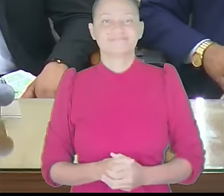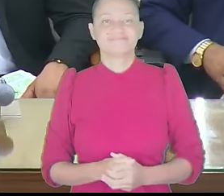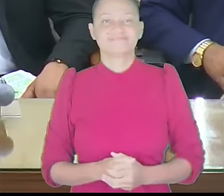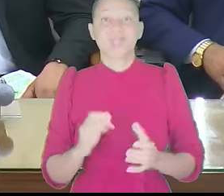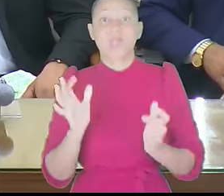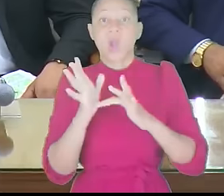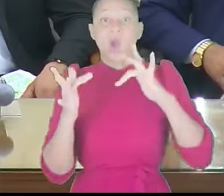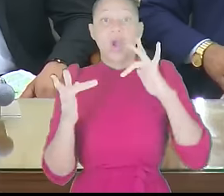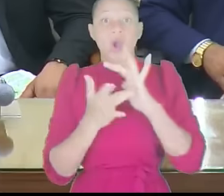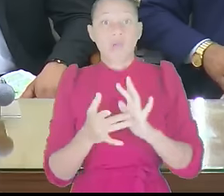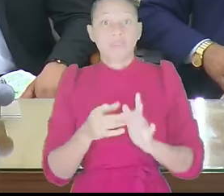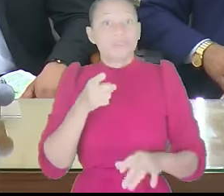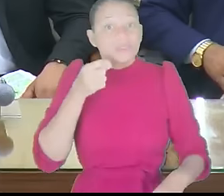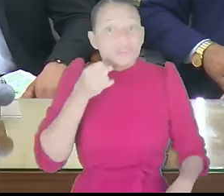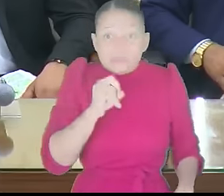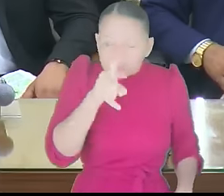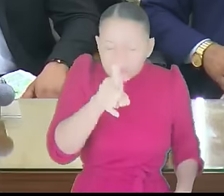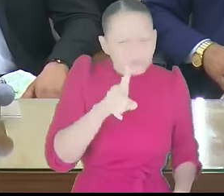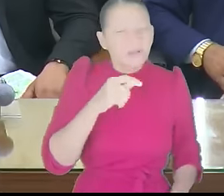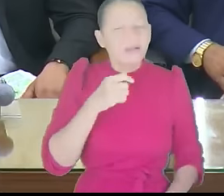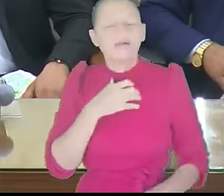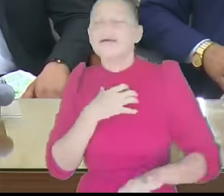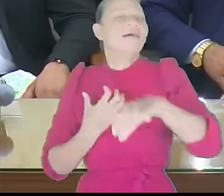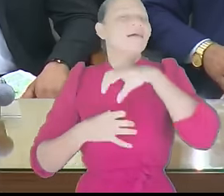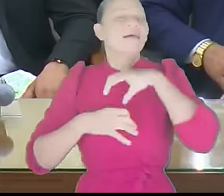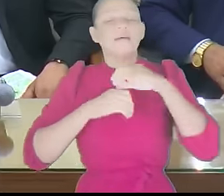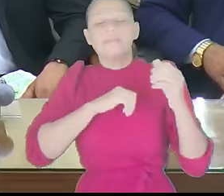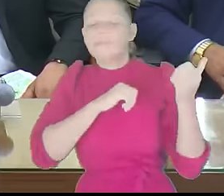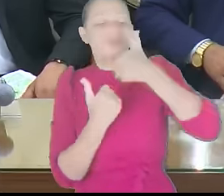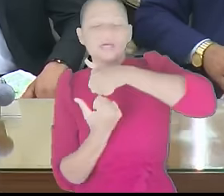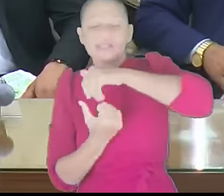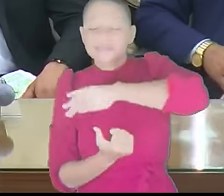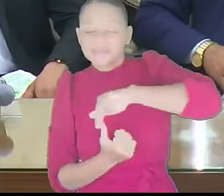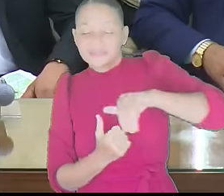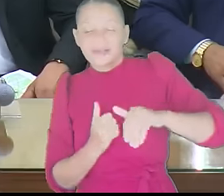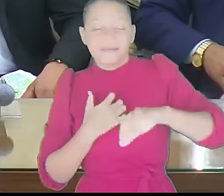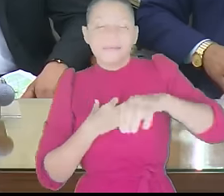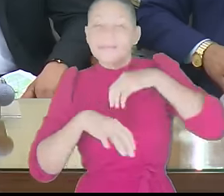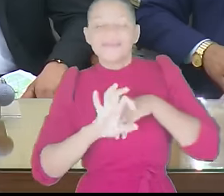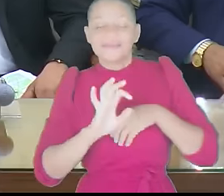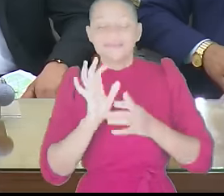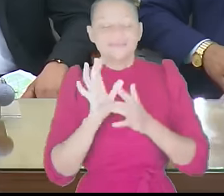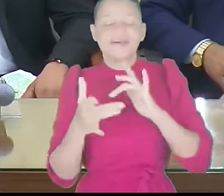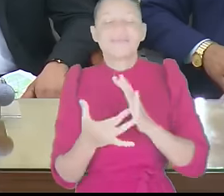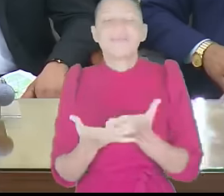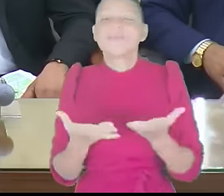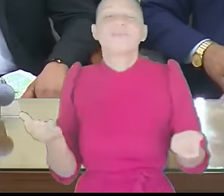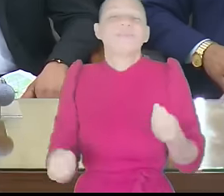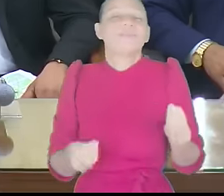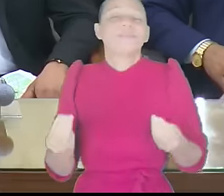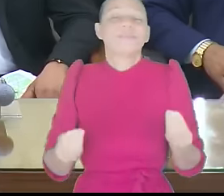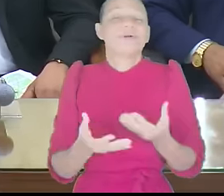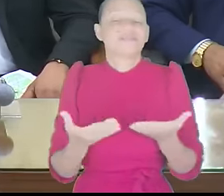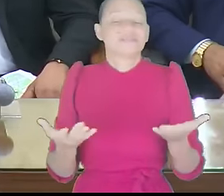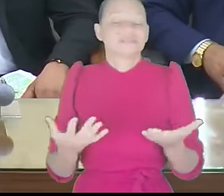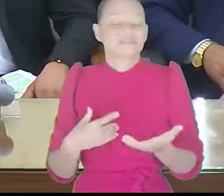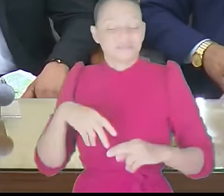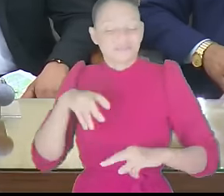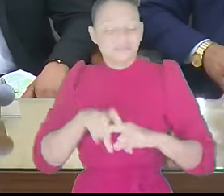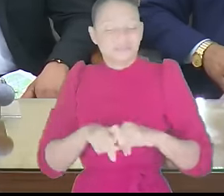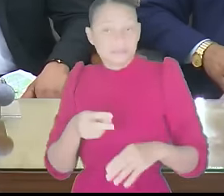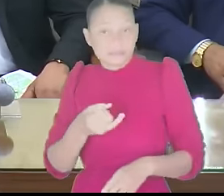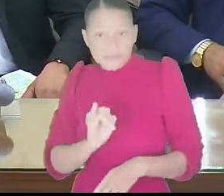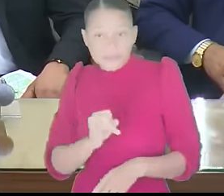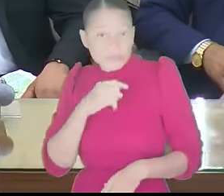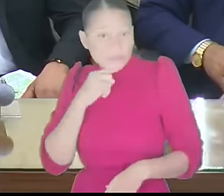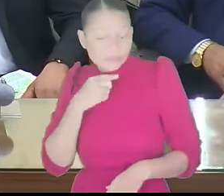Jesus, se você fosse Jesus, o que era que você diria para aquele povo que estava escutando os escribas e fariseus assentados na cadeira de Moisés? Se você não